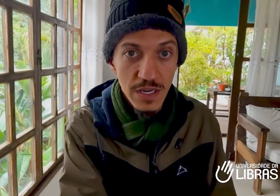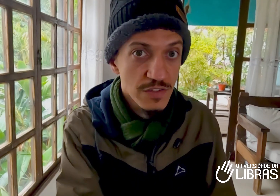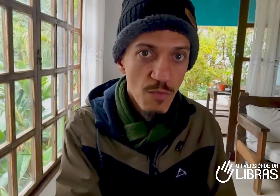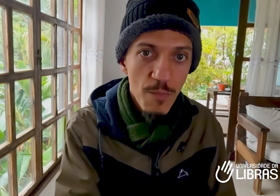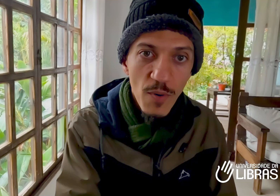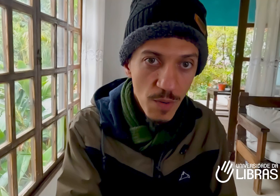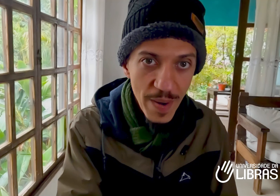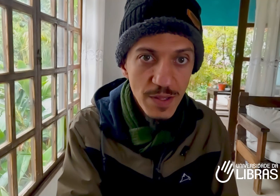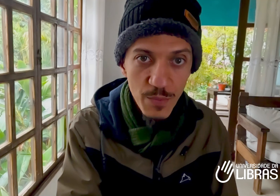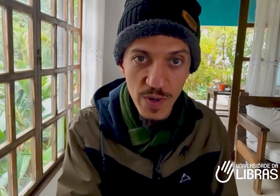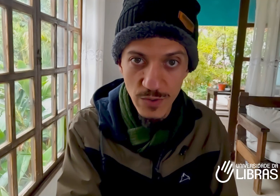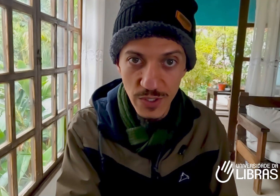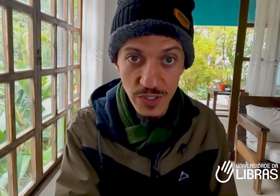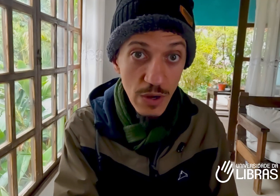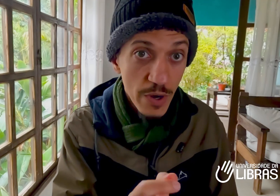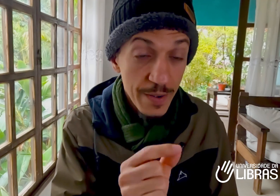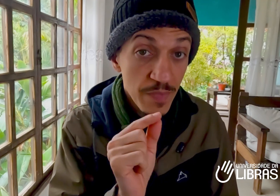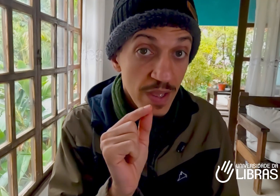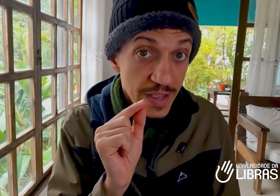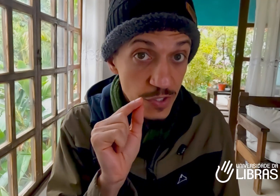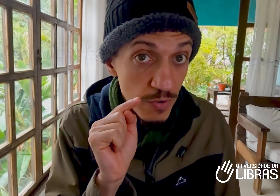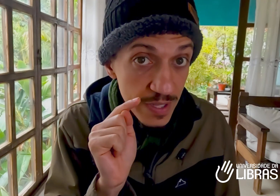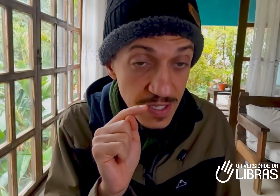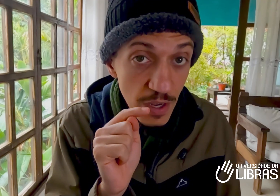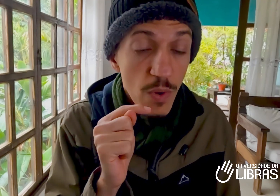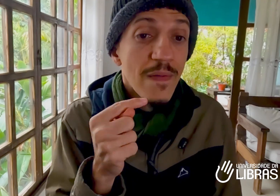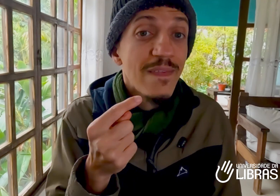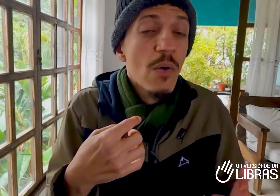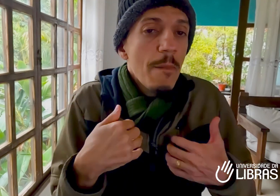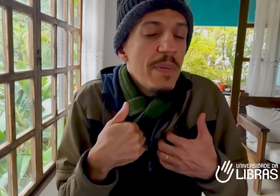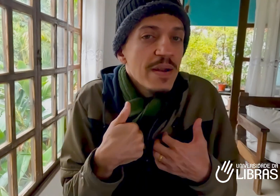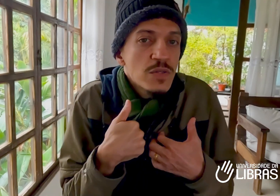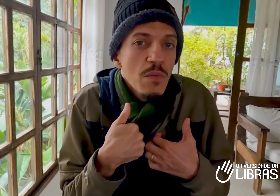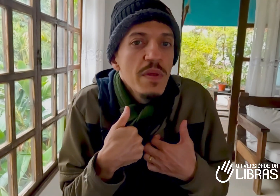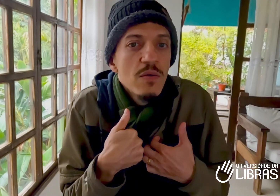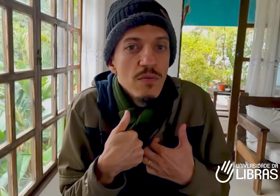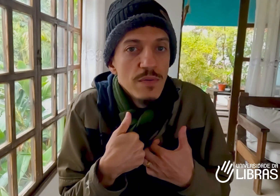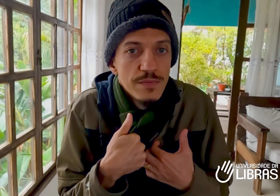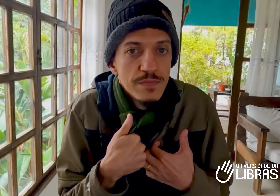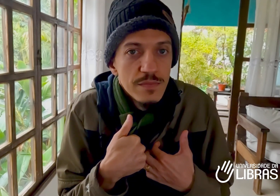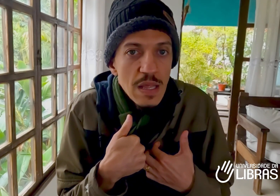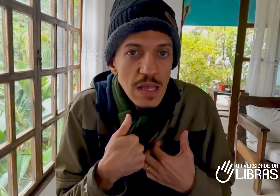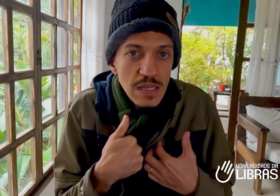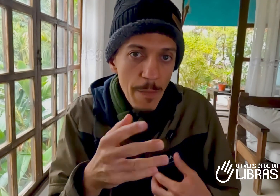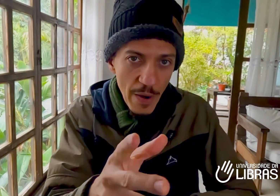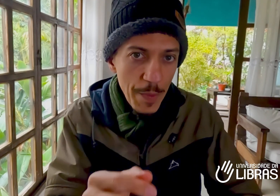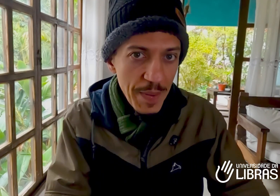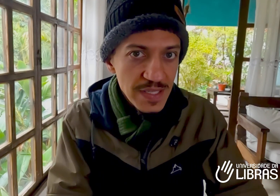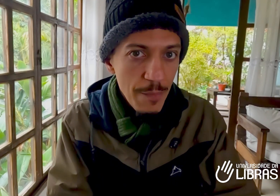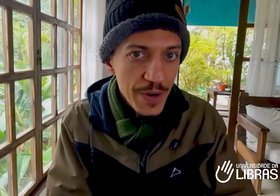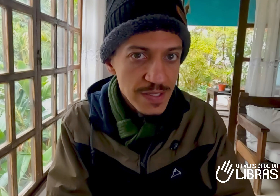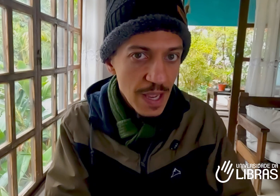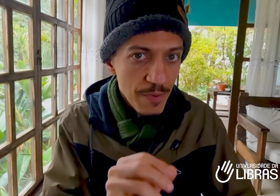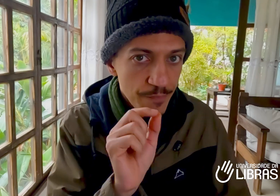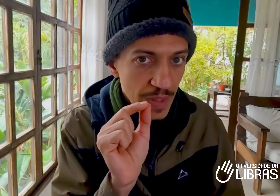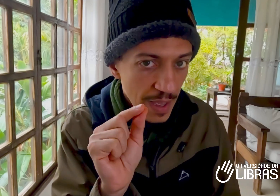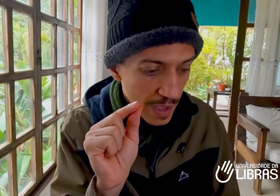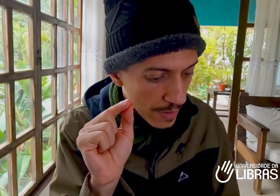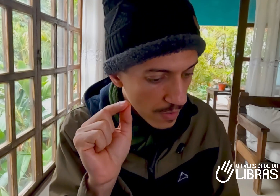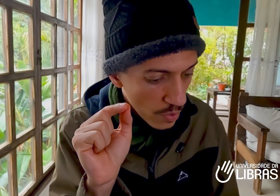se transformou por completo por causa disso. Agora, isso aconteceu não apenas comigo. Já parou para pensar, por